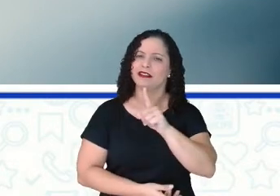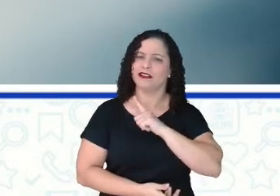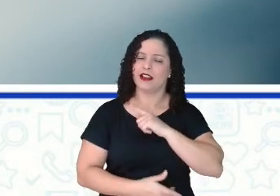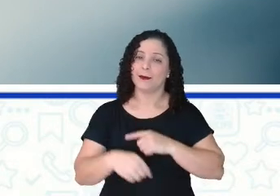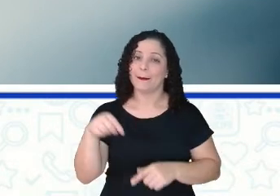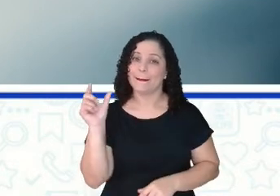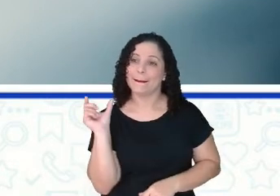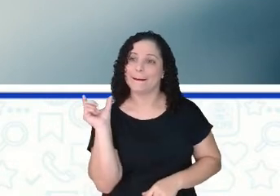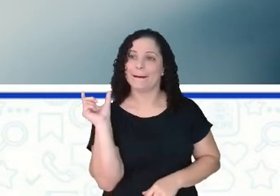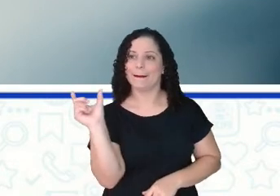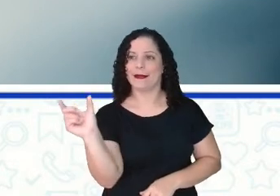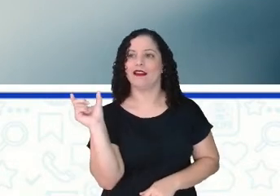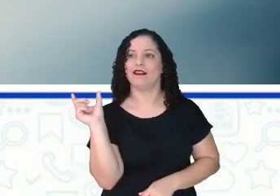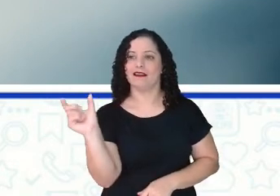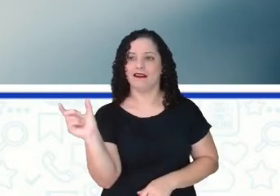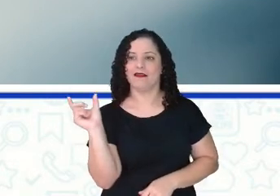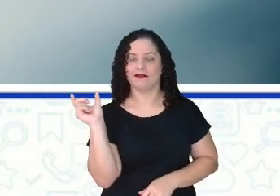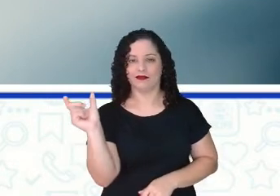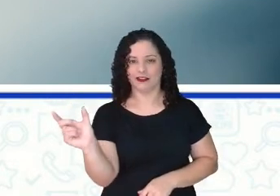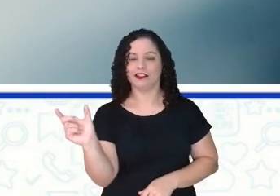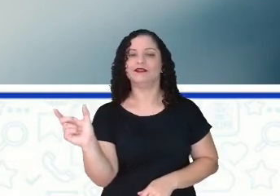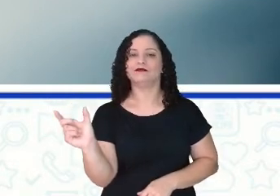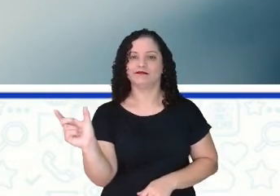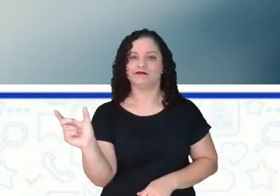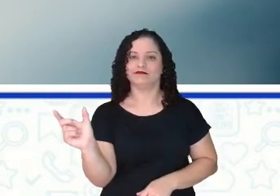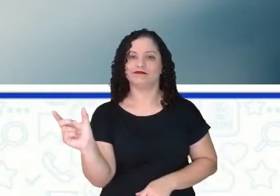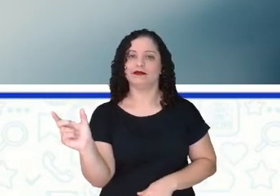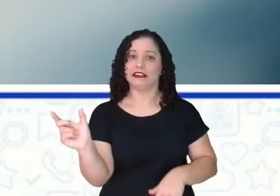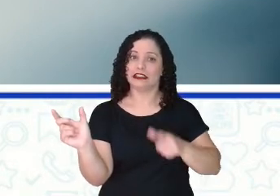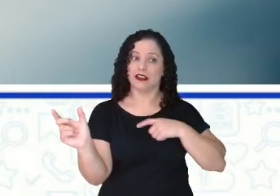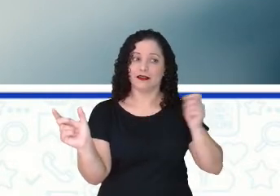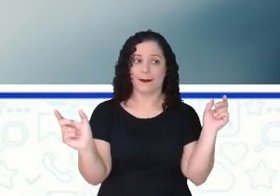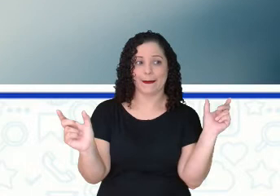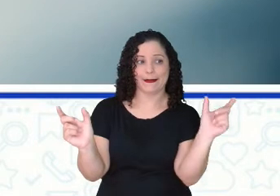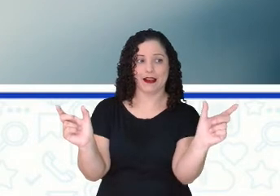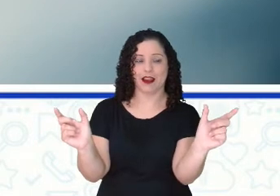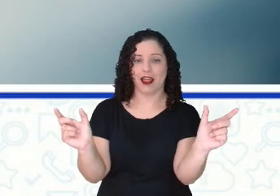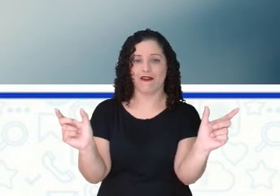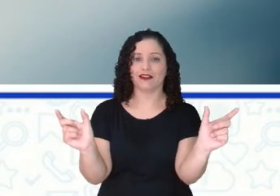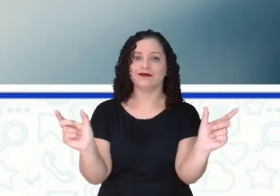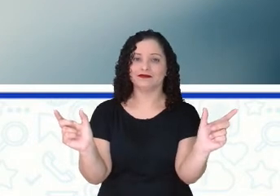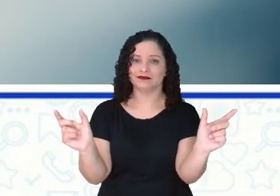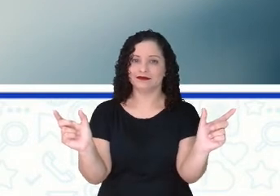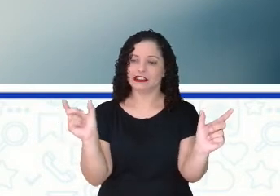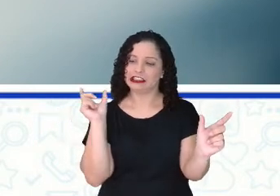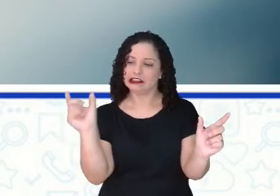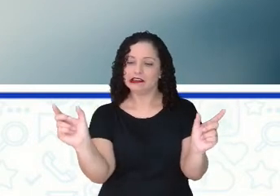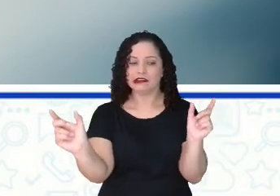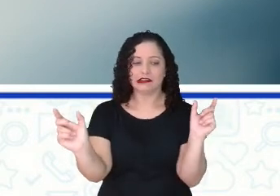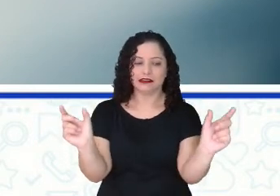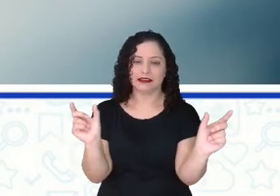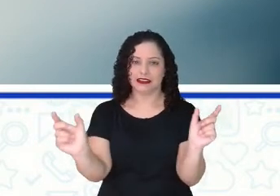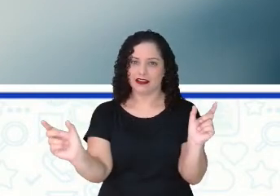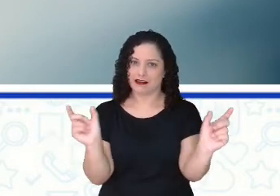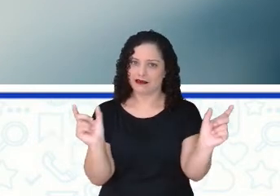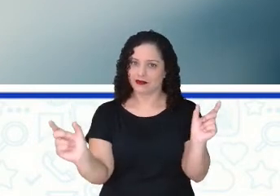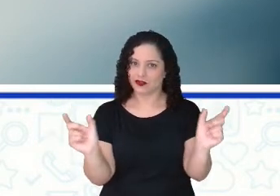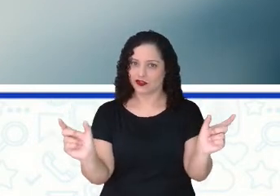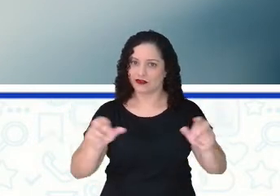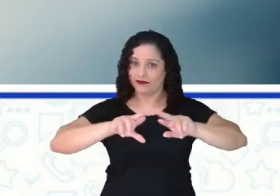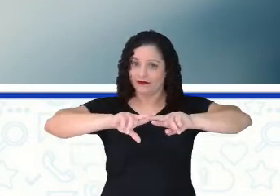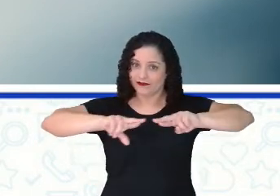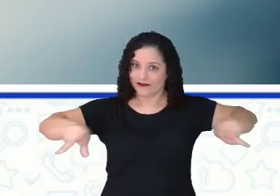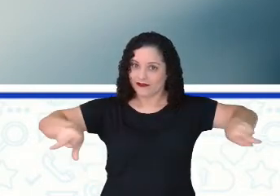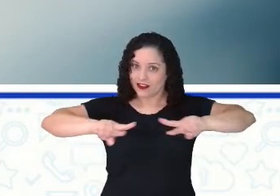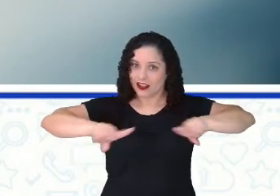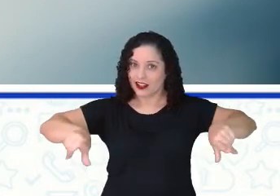palavra hierarquicamente inferior, que é o hipônimo. Então, vocês percebem